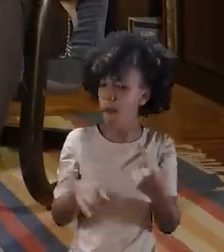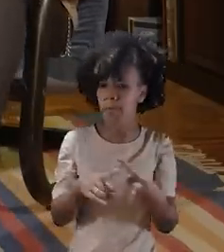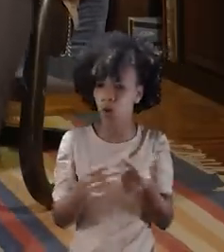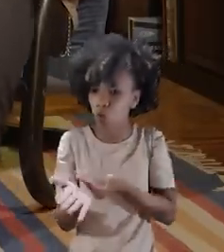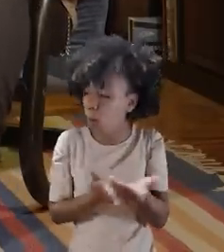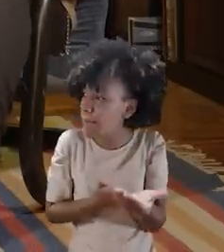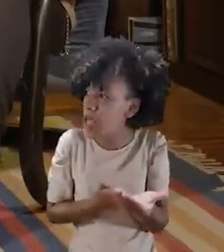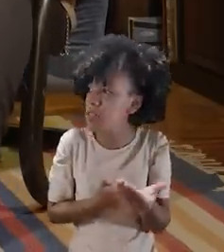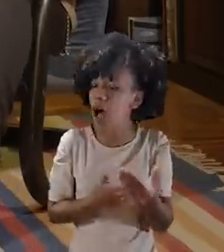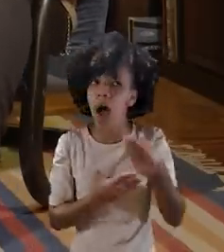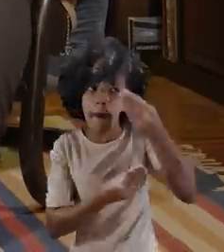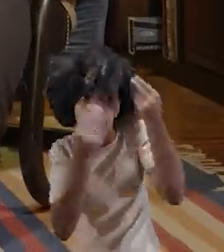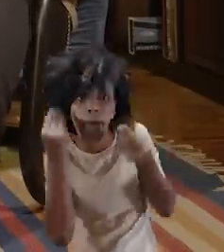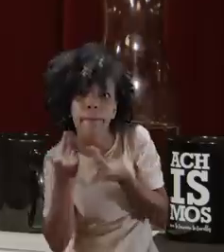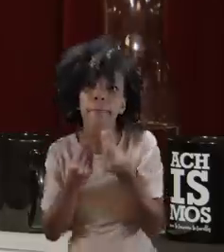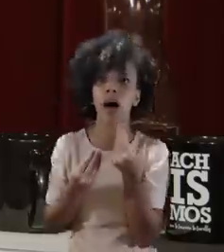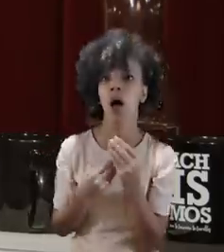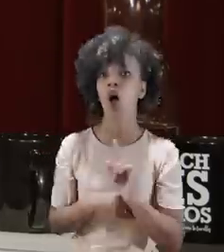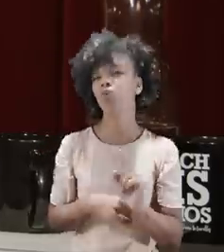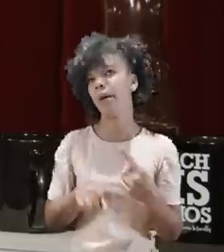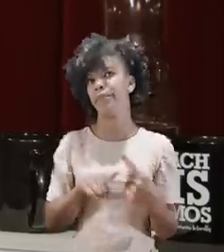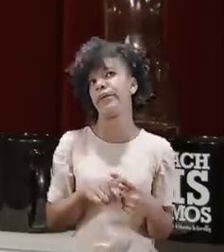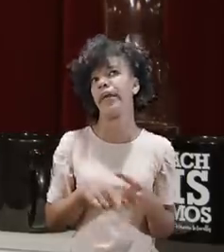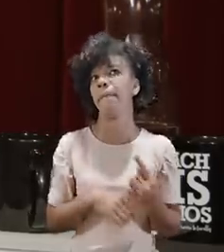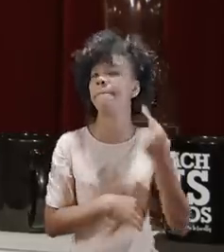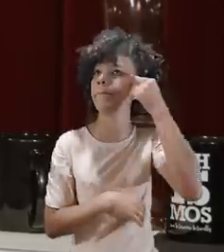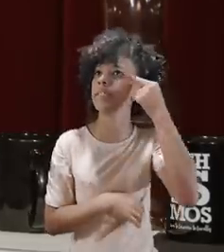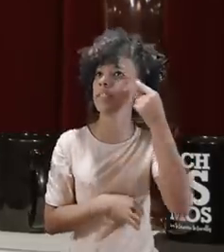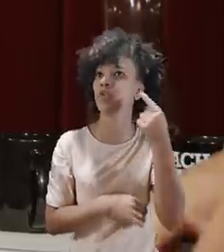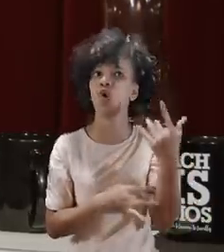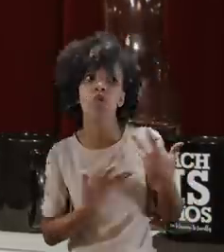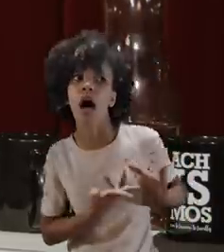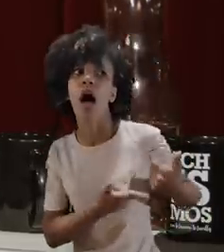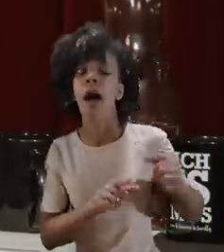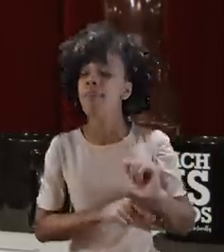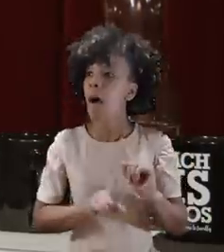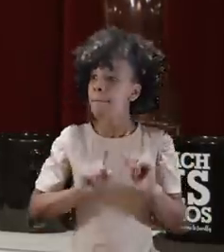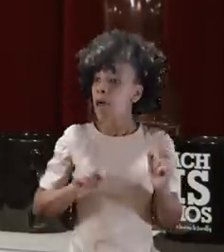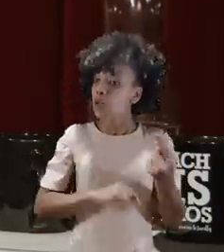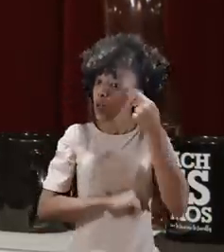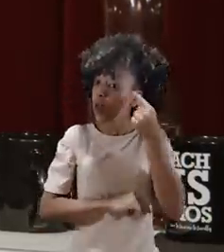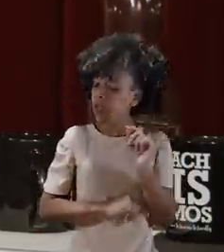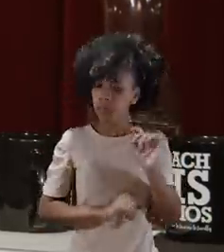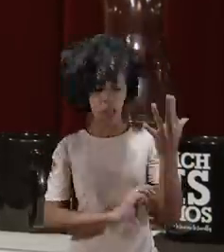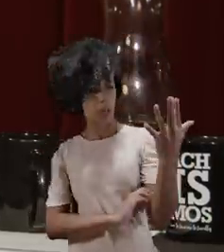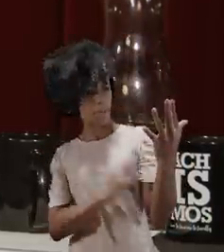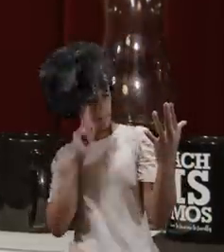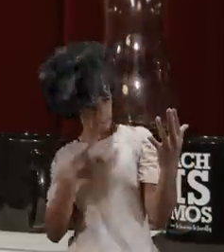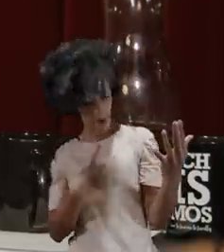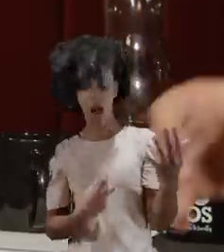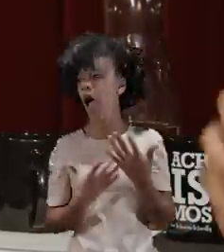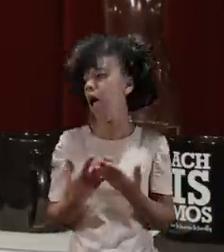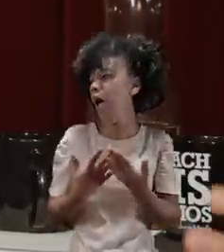porque eu acho que quando você começa a cuidar da tua aparência não é que você vai você não faz isso pensando nos elogios Mas você faz isso pensando no que você ver você